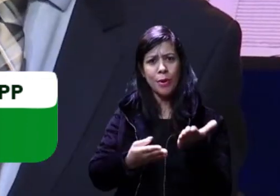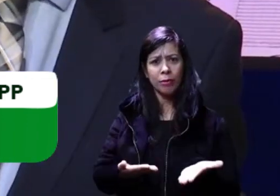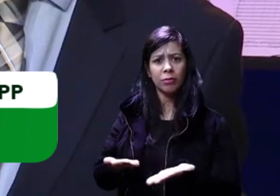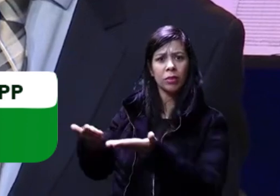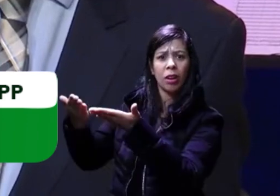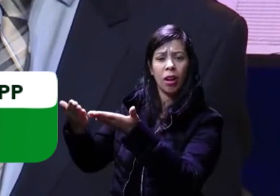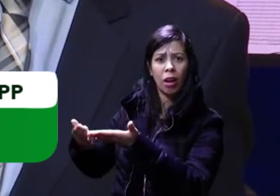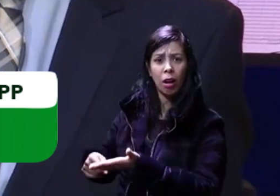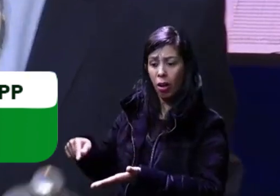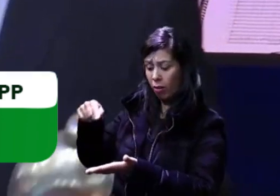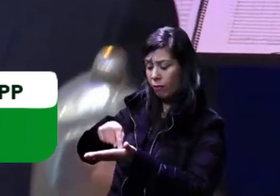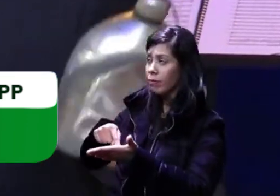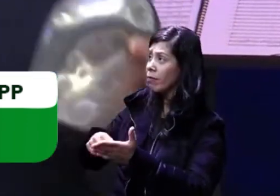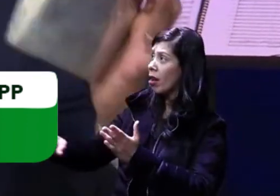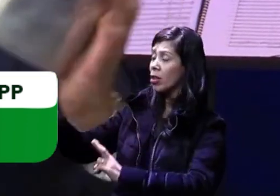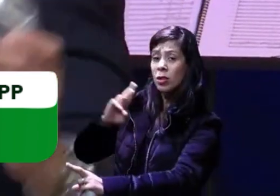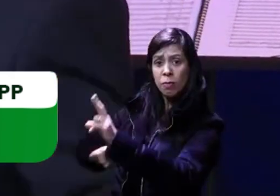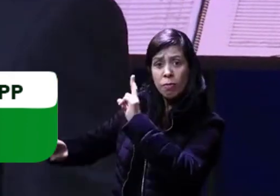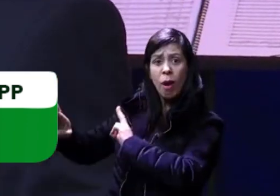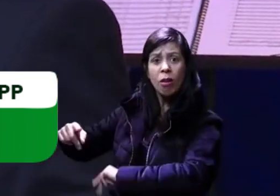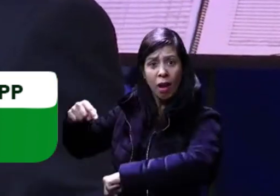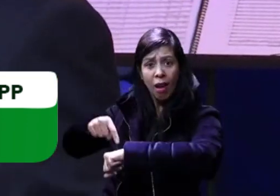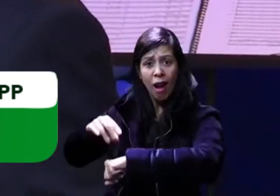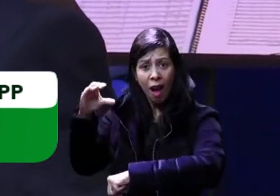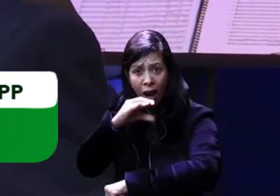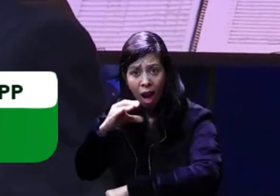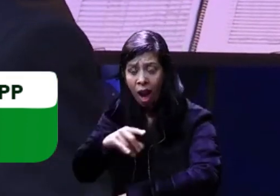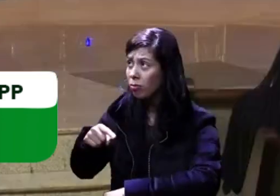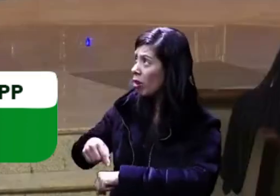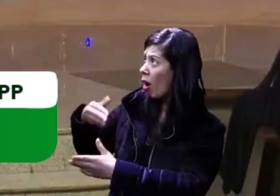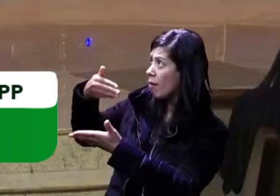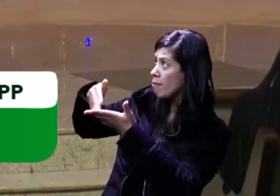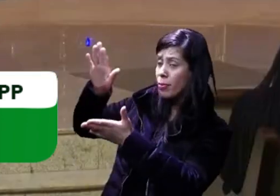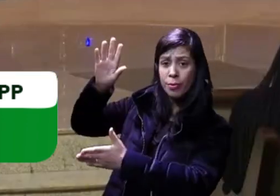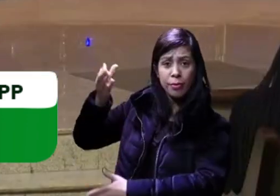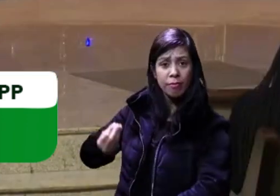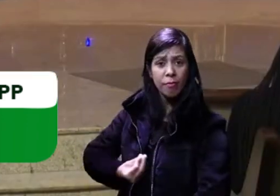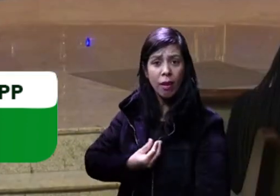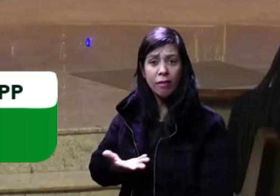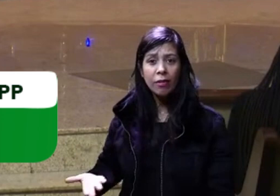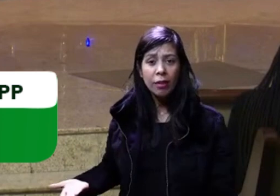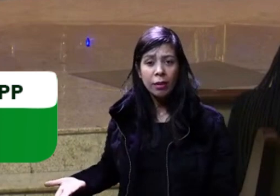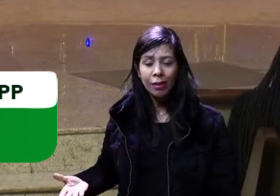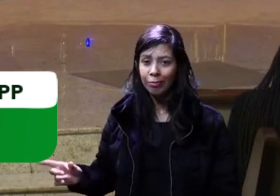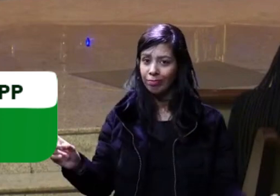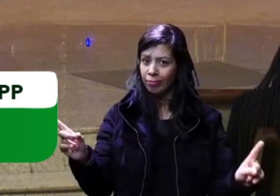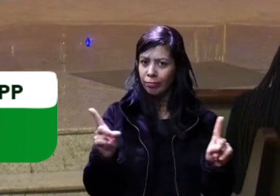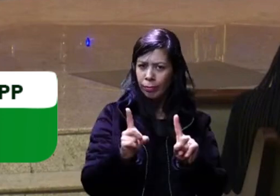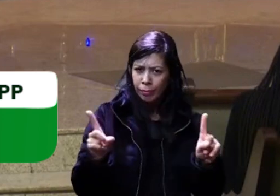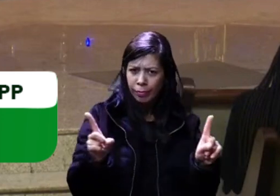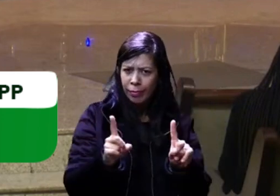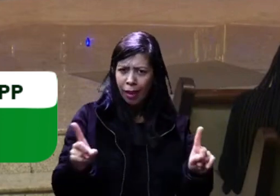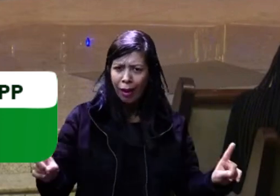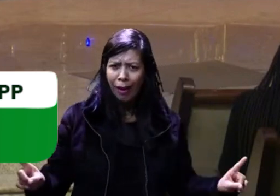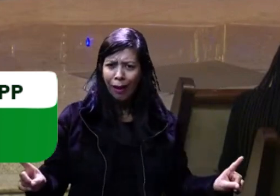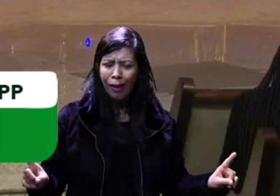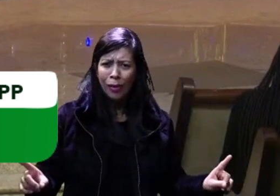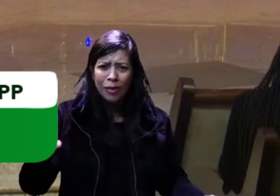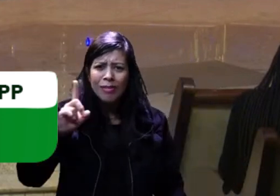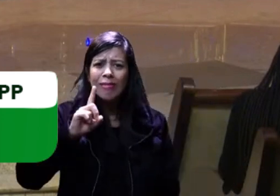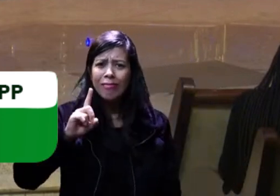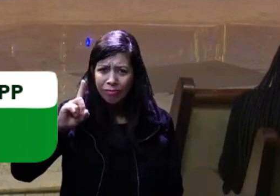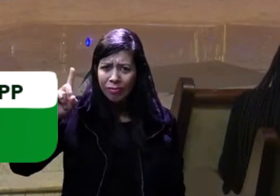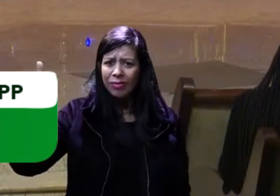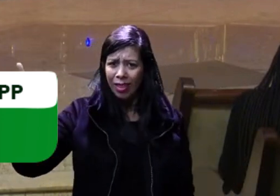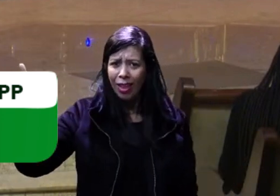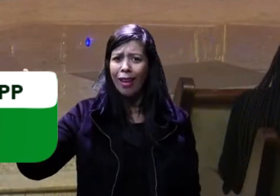vida. E alguns demitem Deus da vida. Agora, você acha que você pune Deus demitindo Ele da sua vida? Deus continua sendo Deus, você está